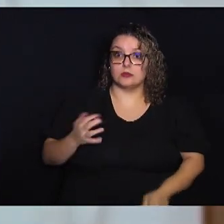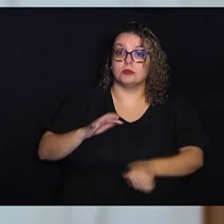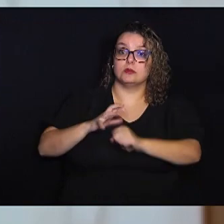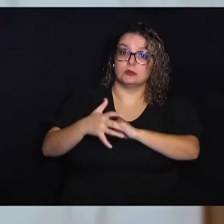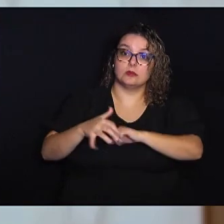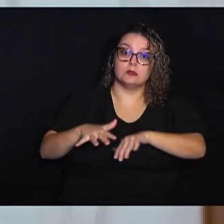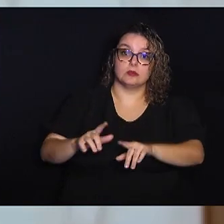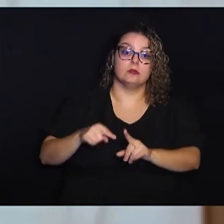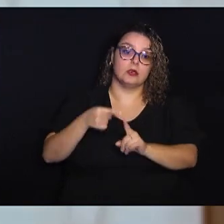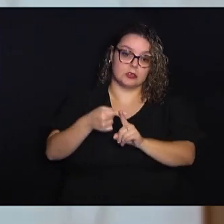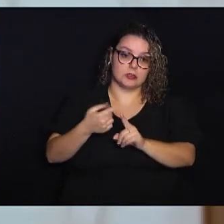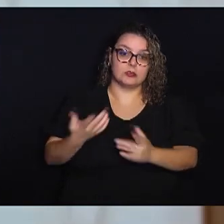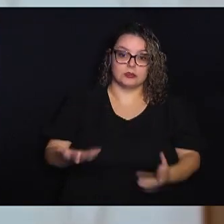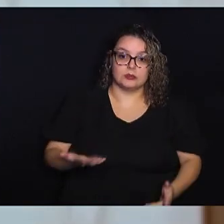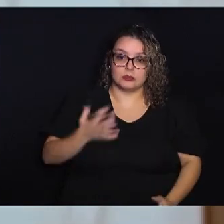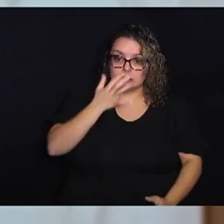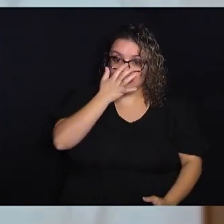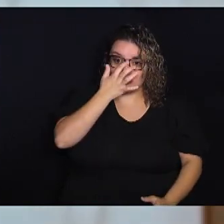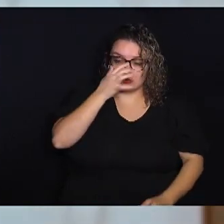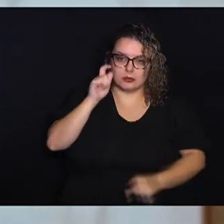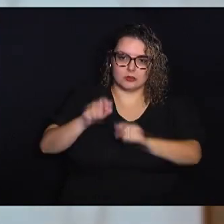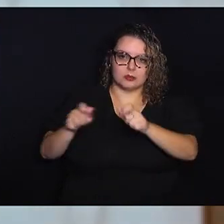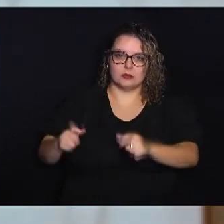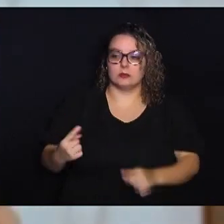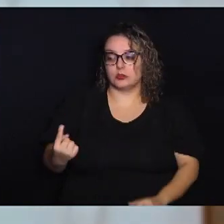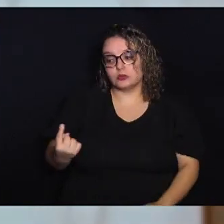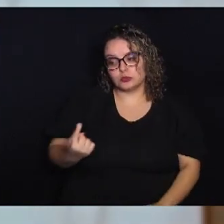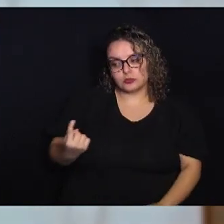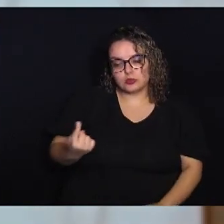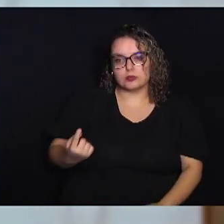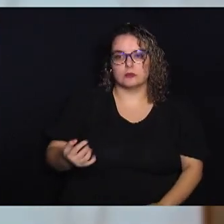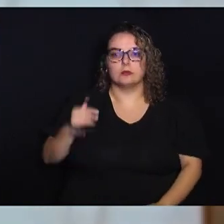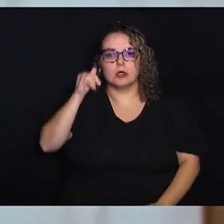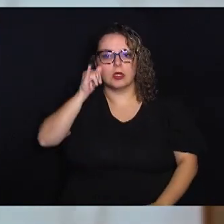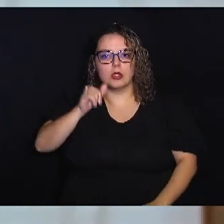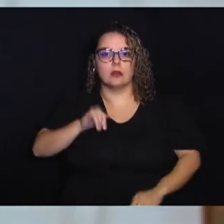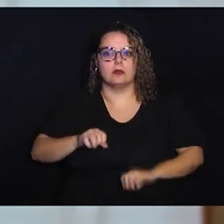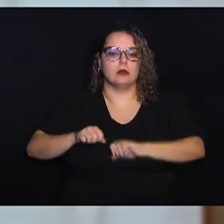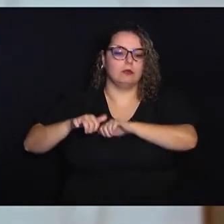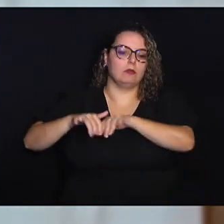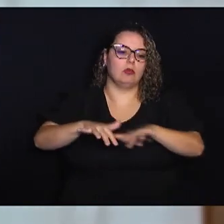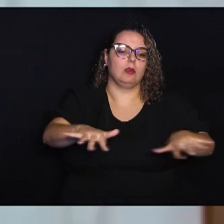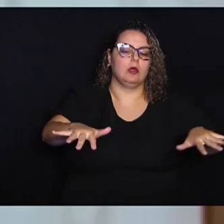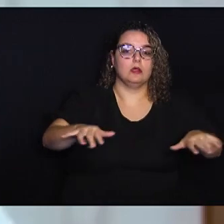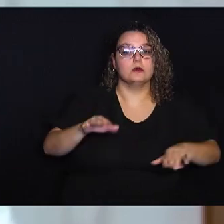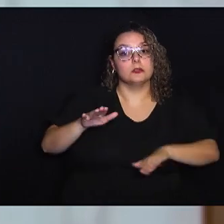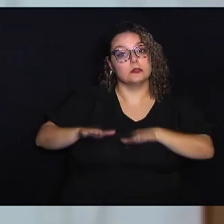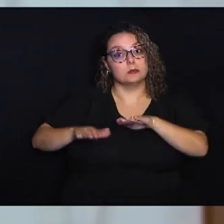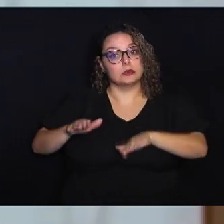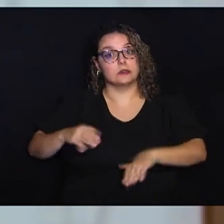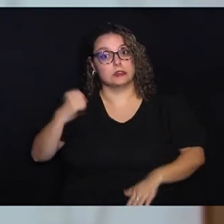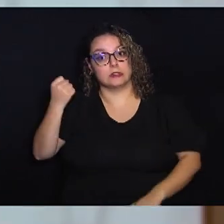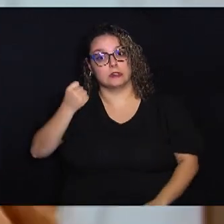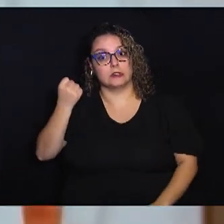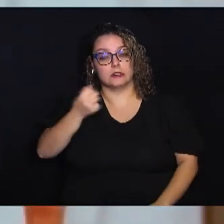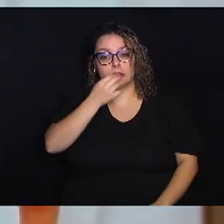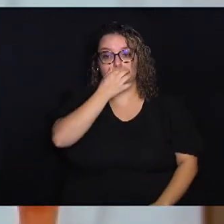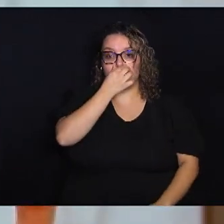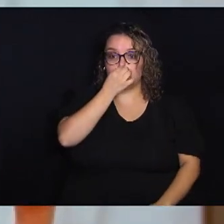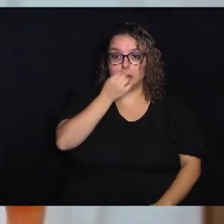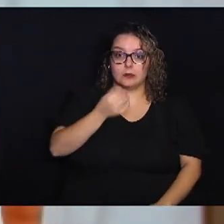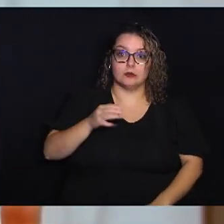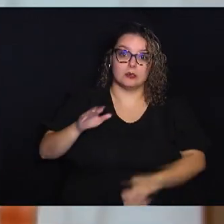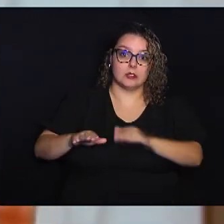dando positivo, que as pessoas estejam isoladas para evitar transmitir para os outros, a depender da gravidade. Às vezes